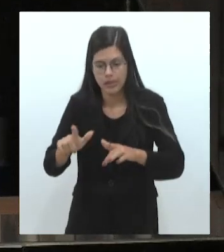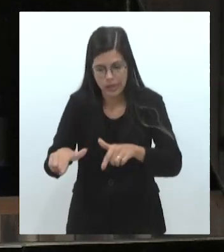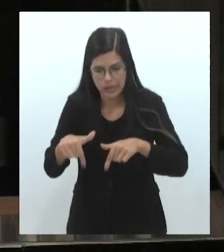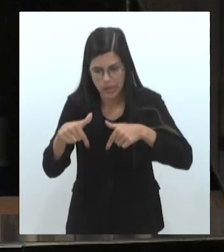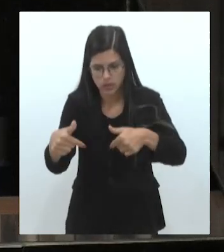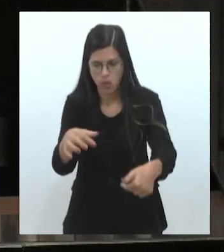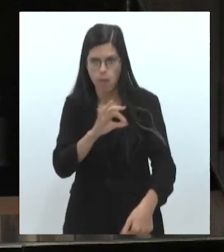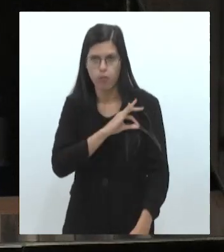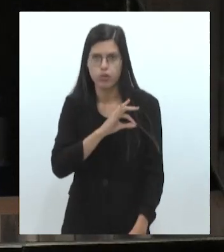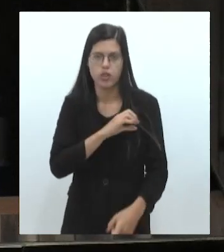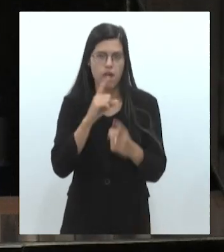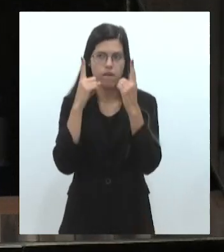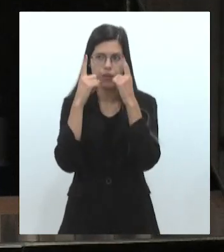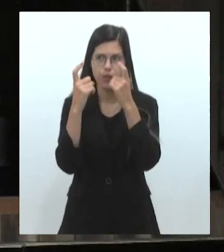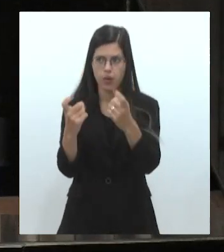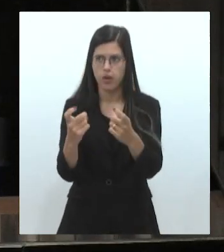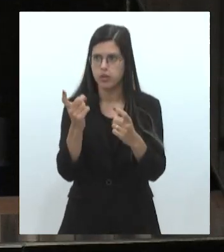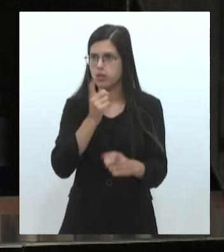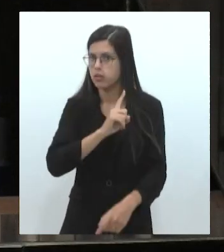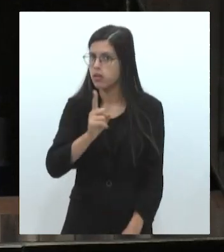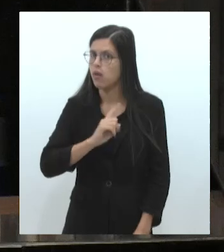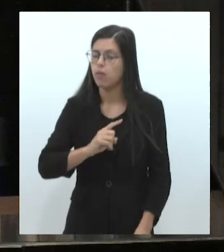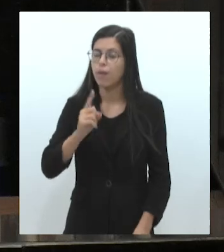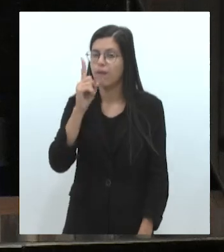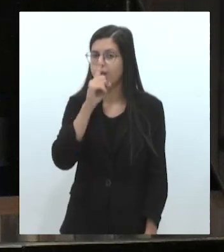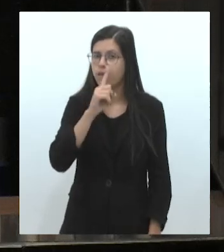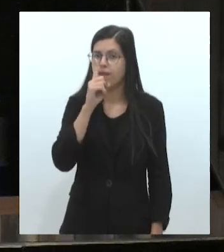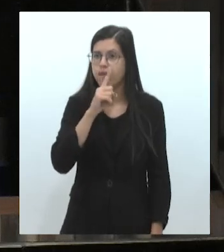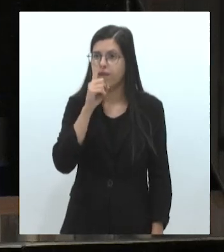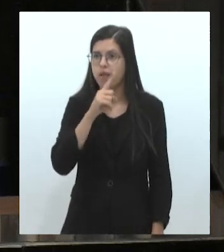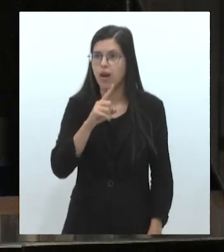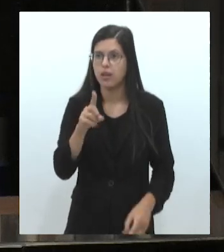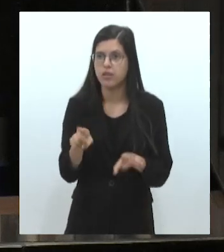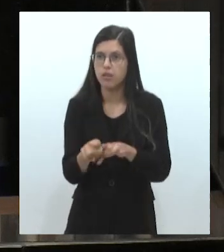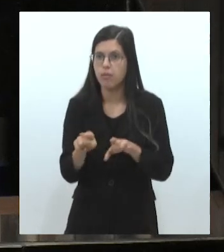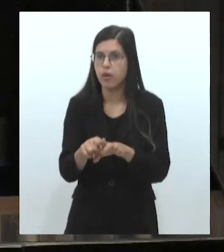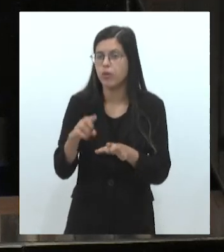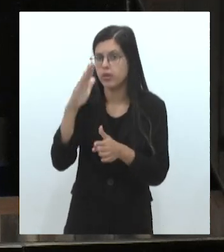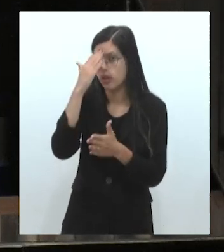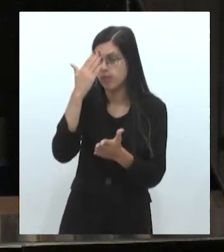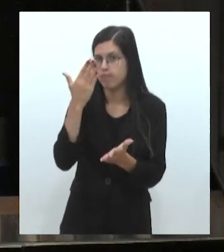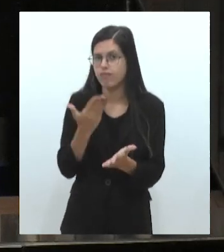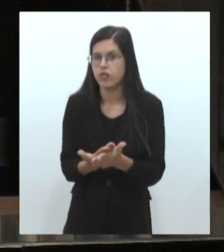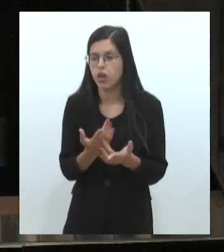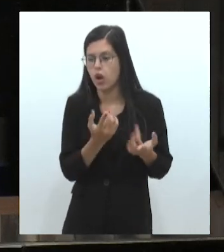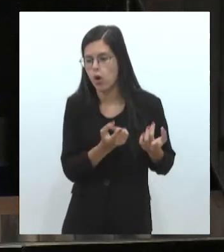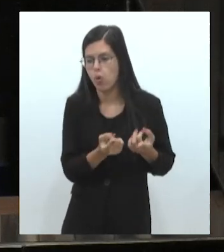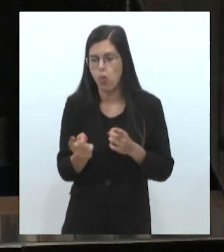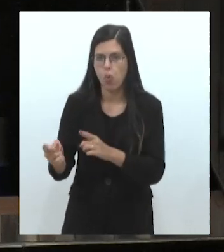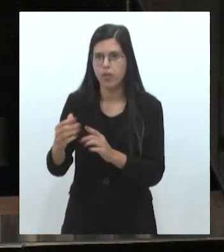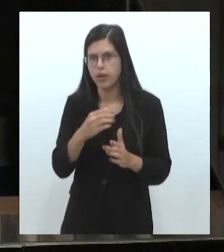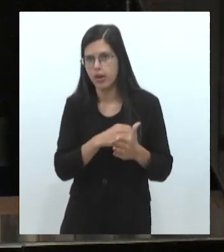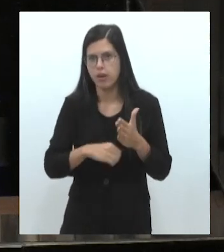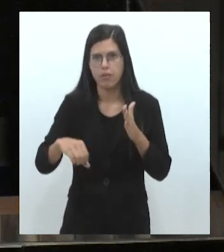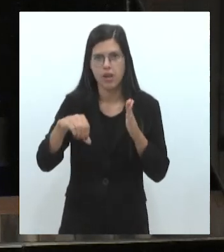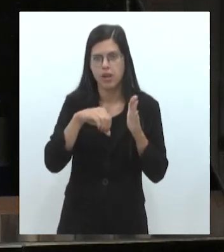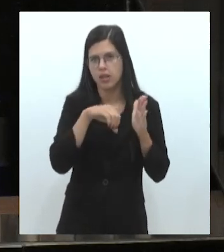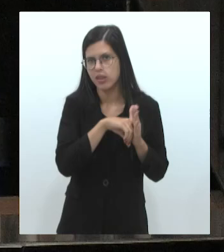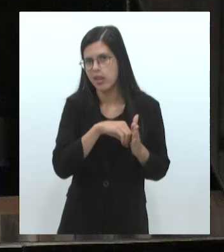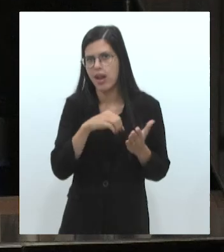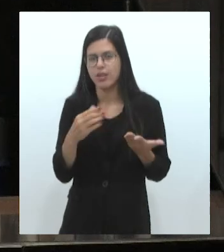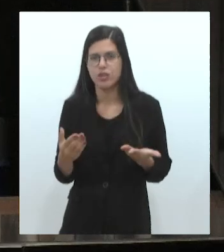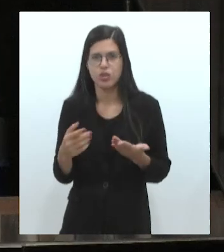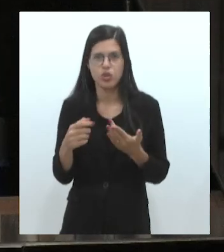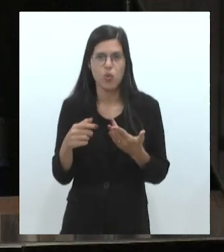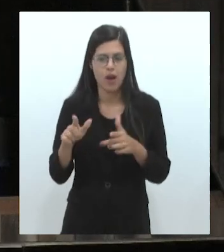policiais violentas desastrosas. Ele falha quando acredita que combate à criminalidade se faz dessa forma. Ele